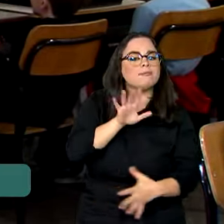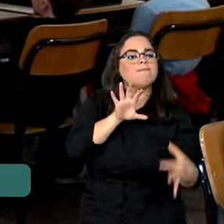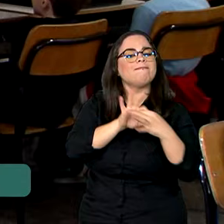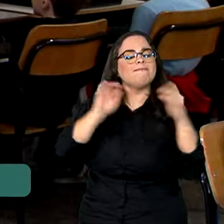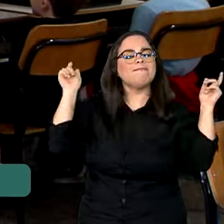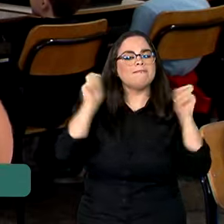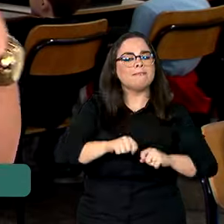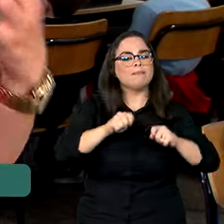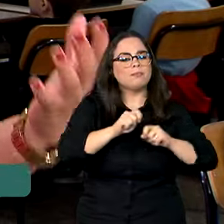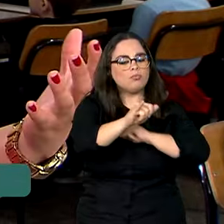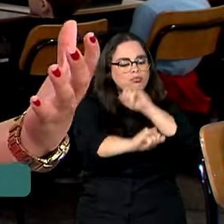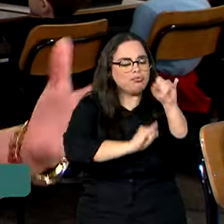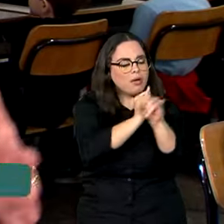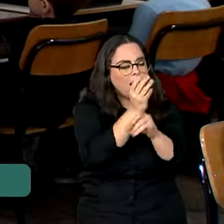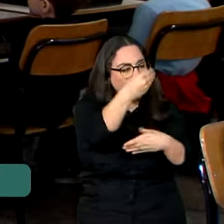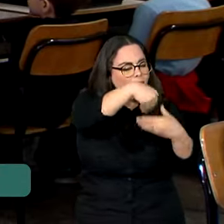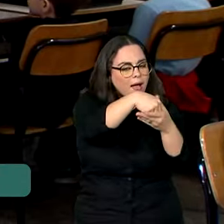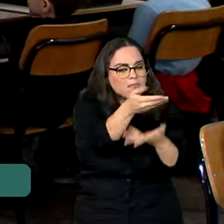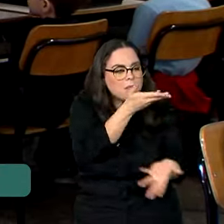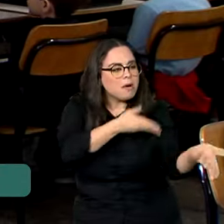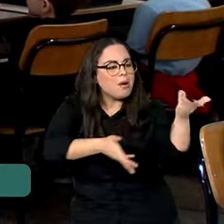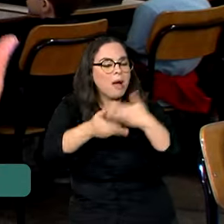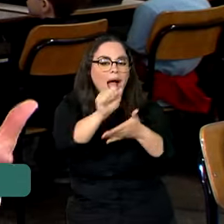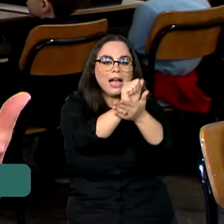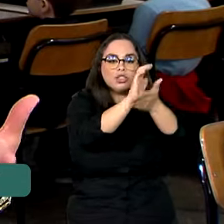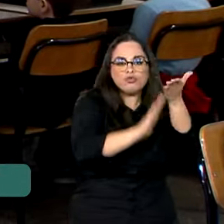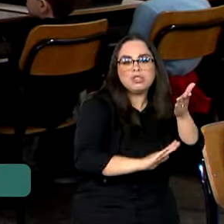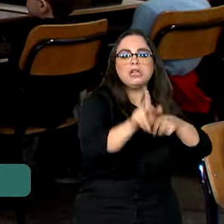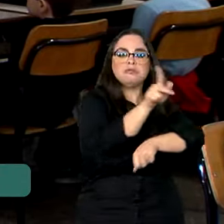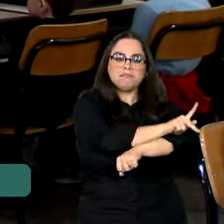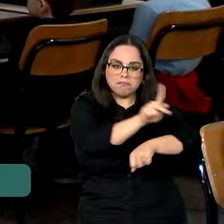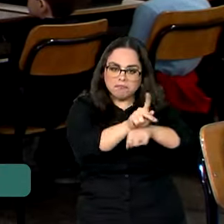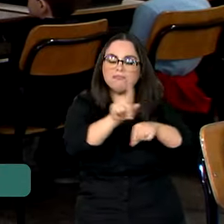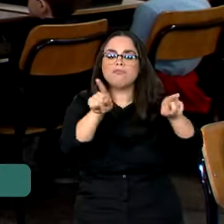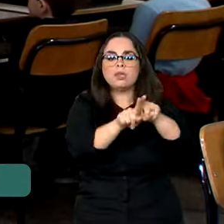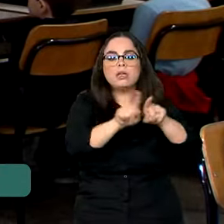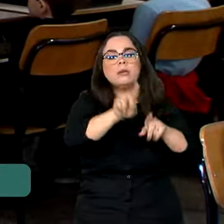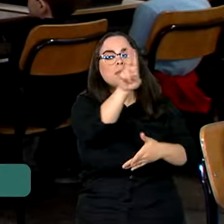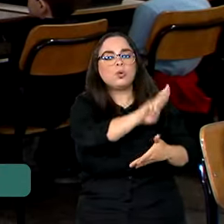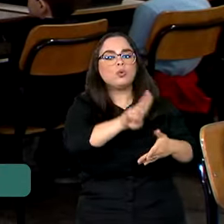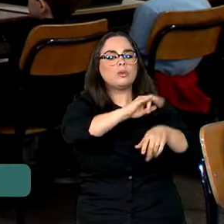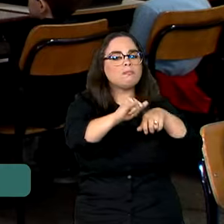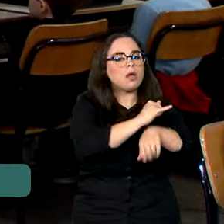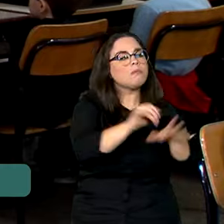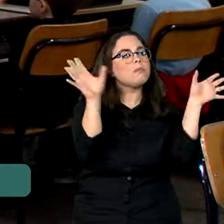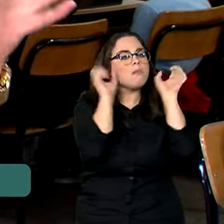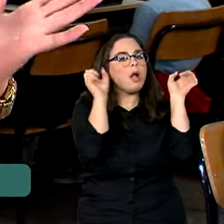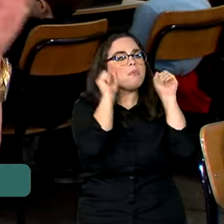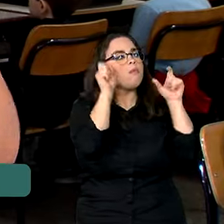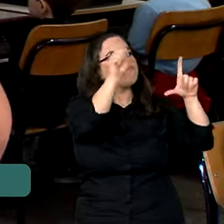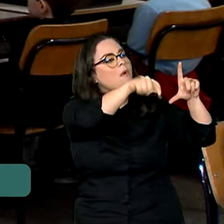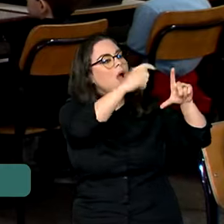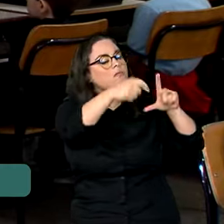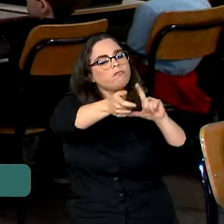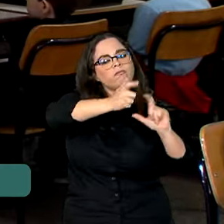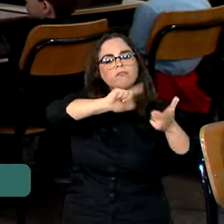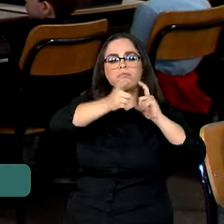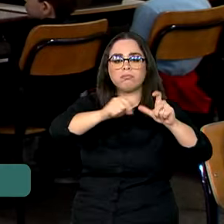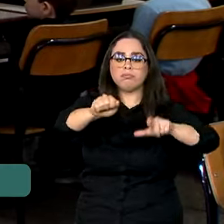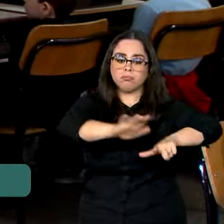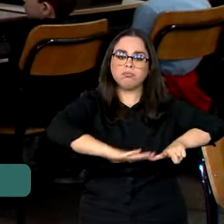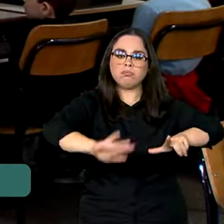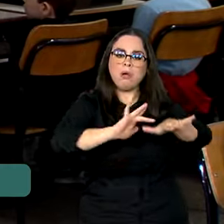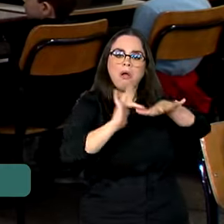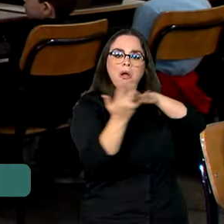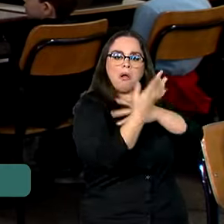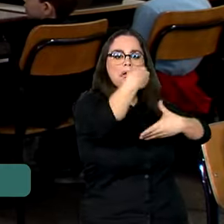possível digitalizar a escola, realizar atividades pedagógicas e usar recursos como áudios, vídeos, jogos e plataformas de